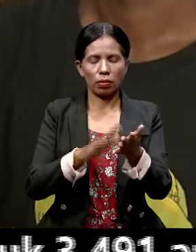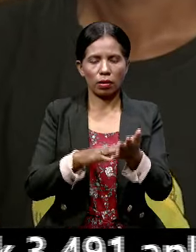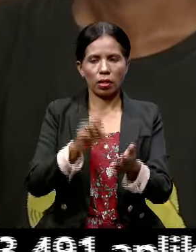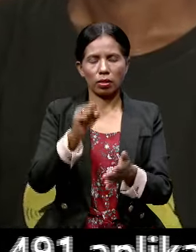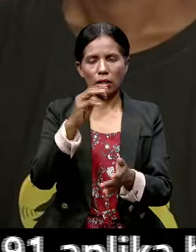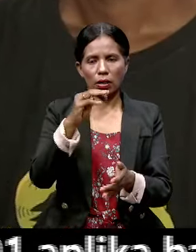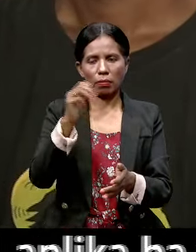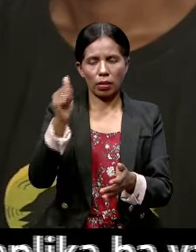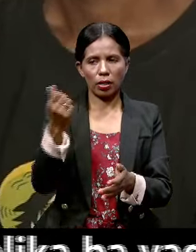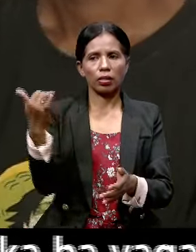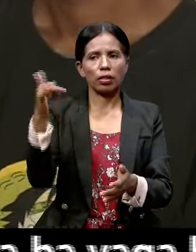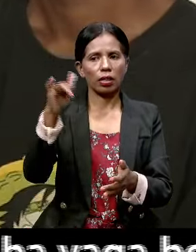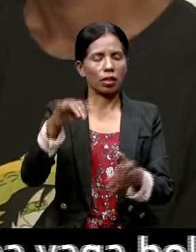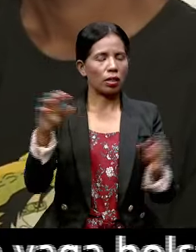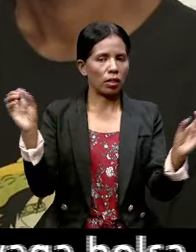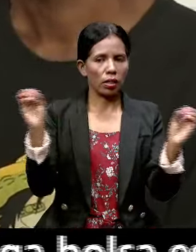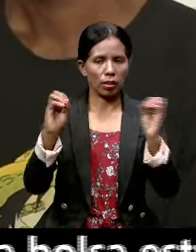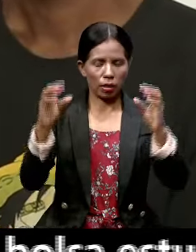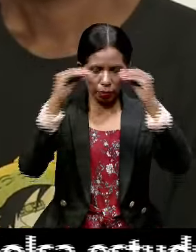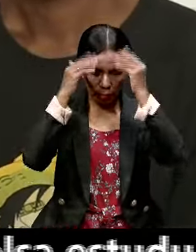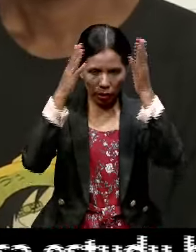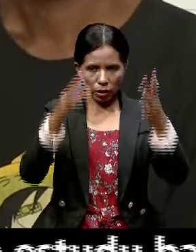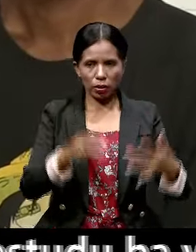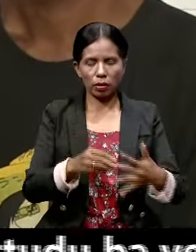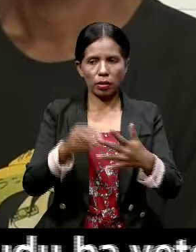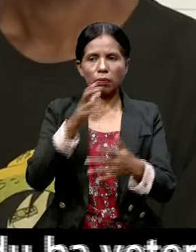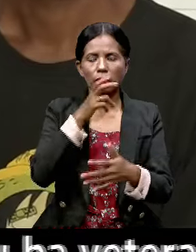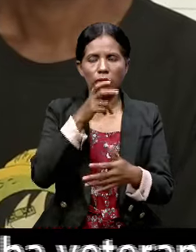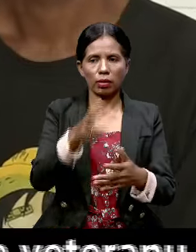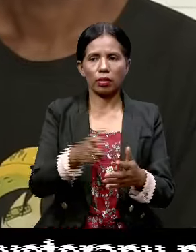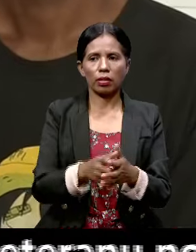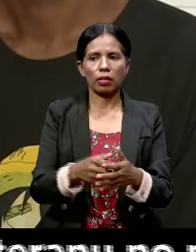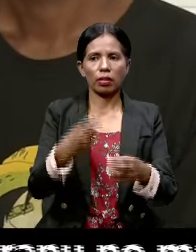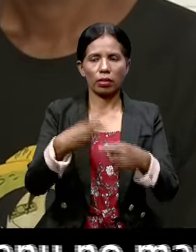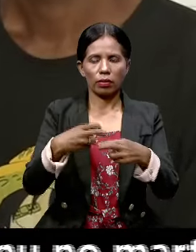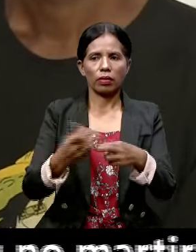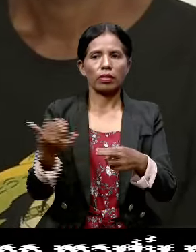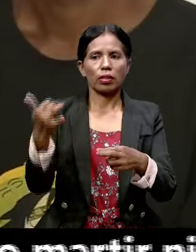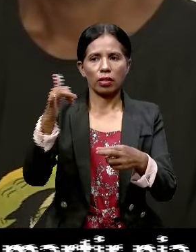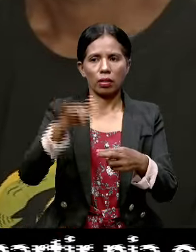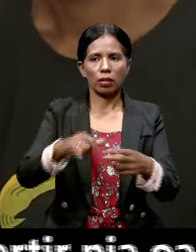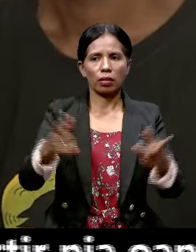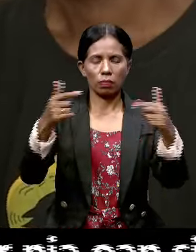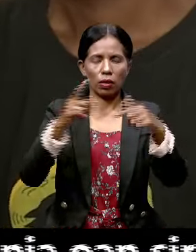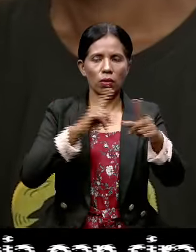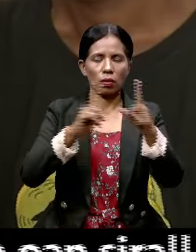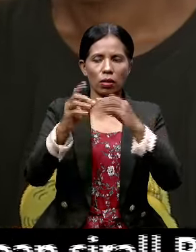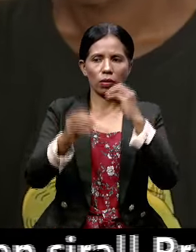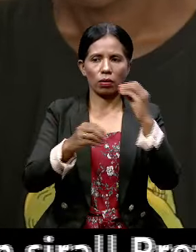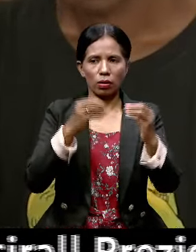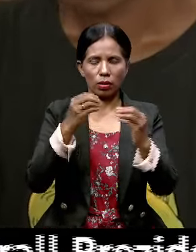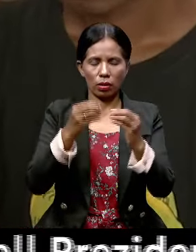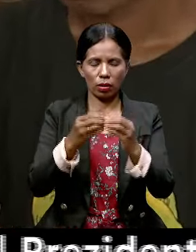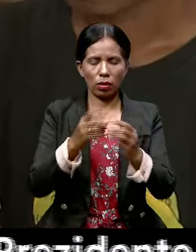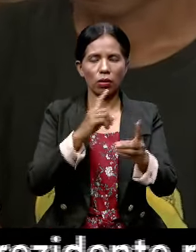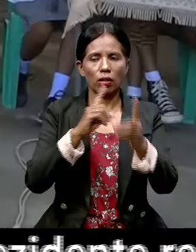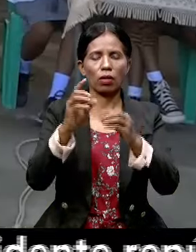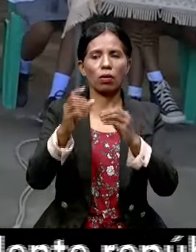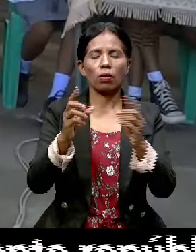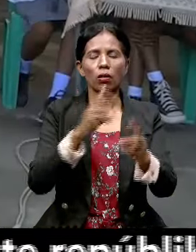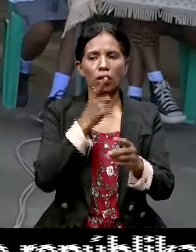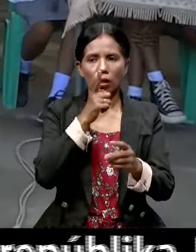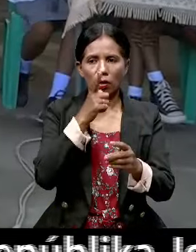Bema, lá ia professor específico para portuguesa, então difícil vai ser ali uma interpretação literal para